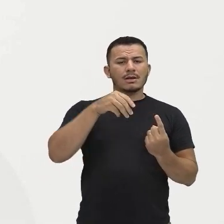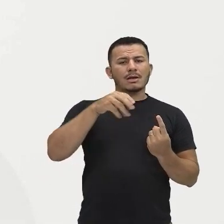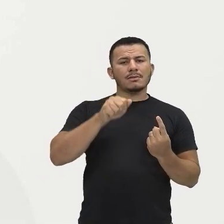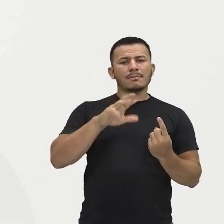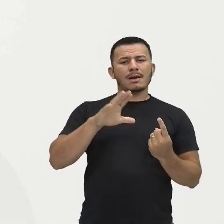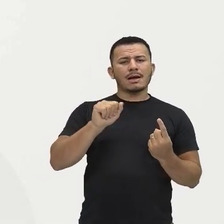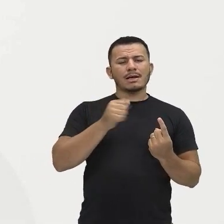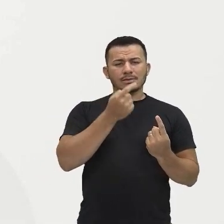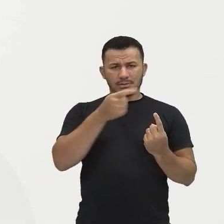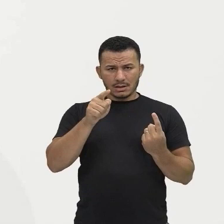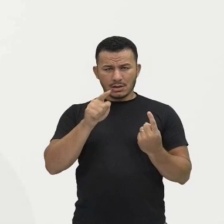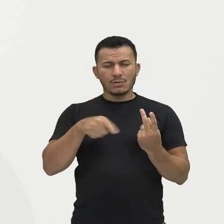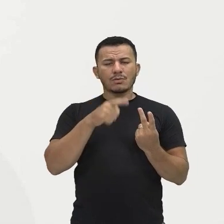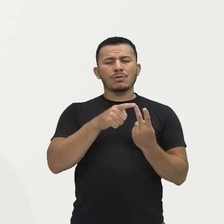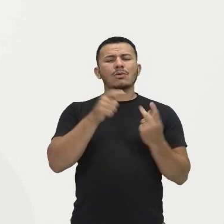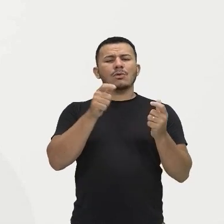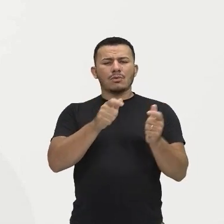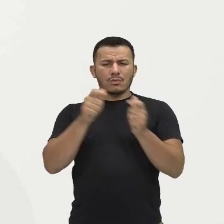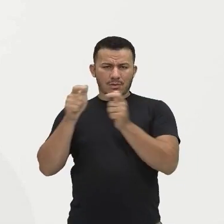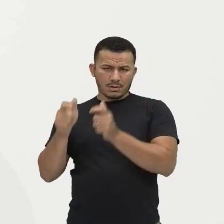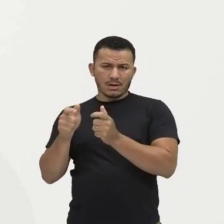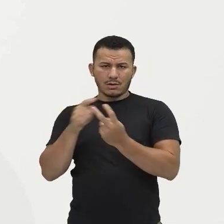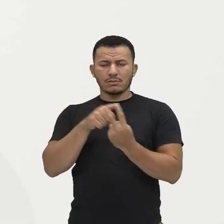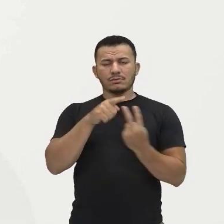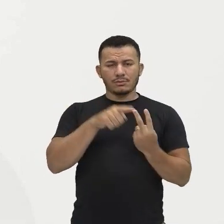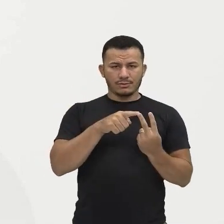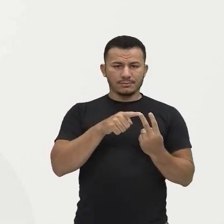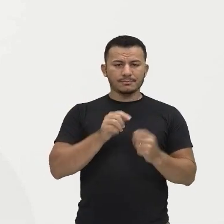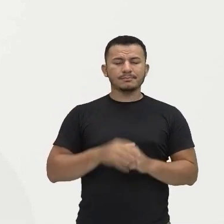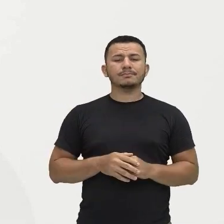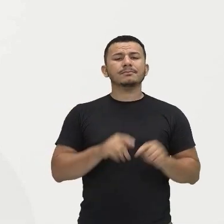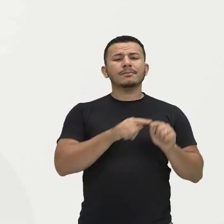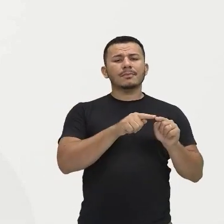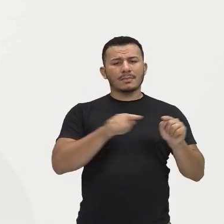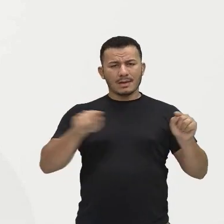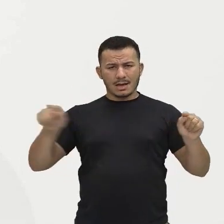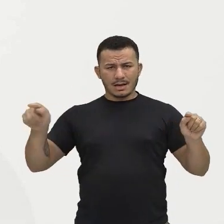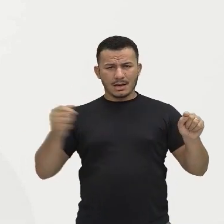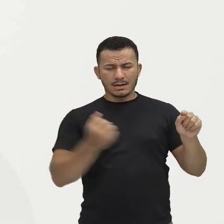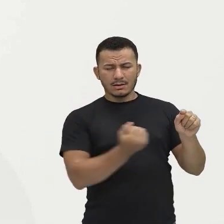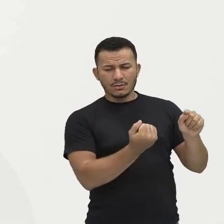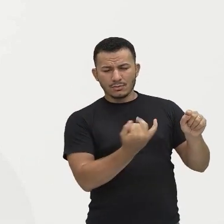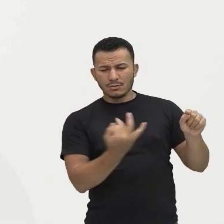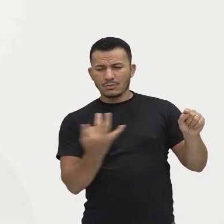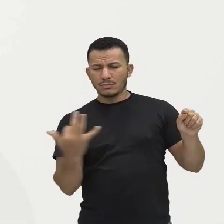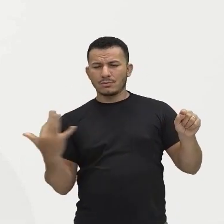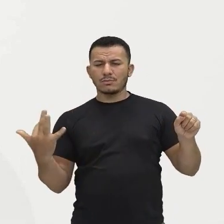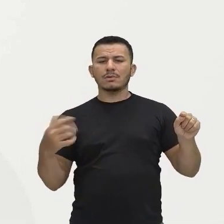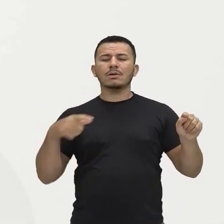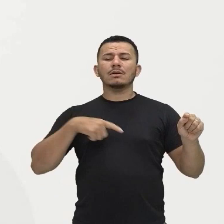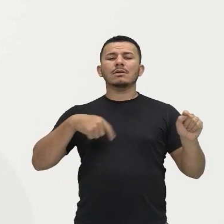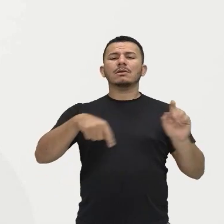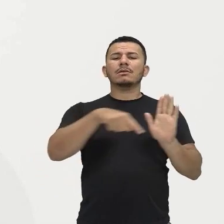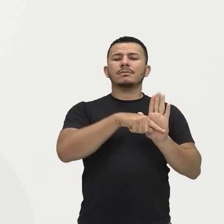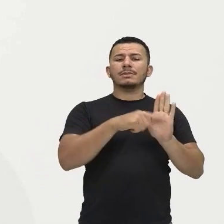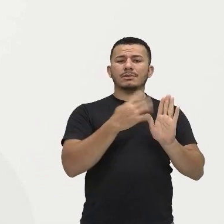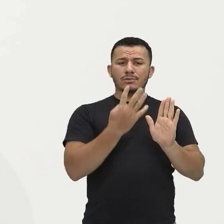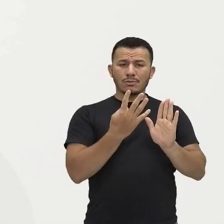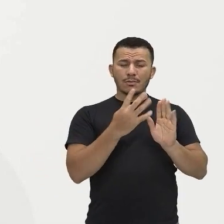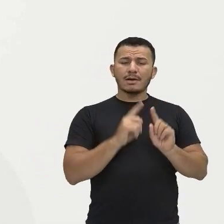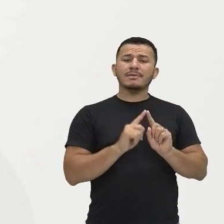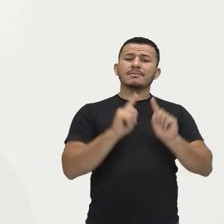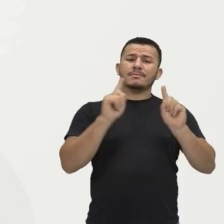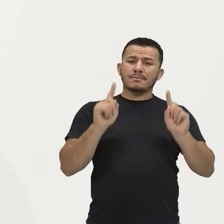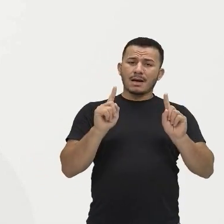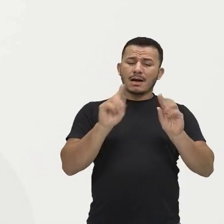e a questão da posição, Na reta numérica, a marcação vai ser menos 4, mas quando